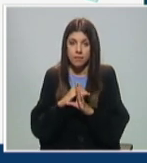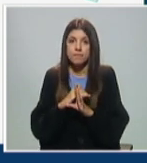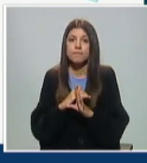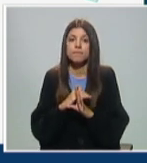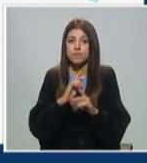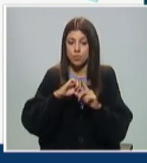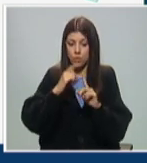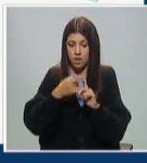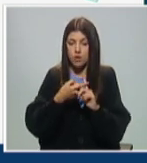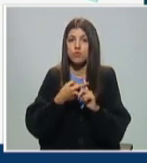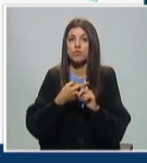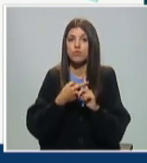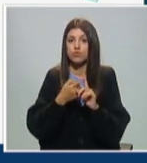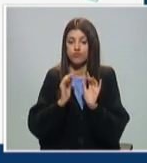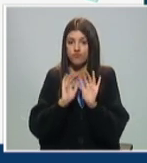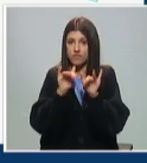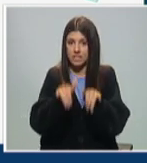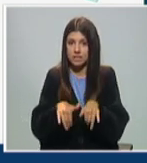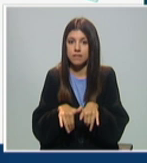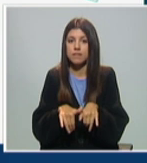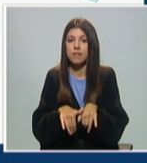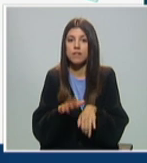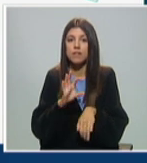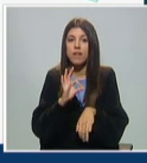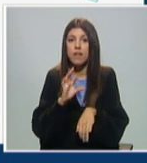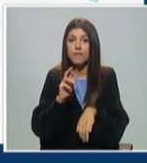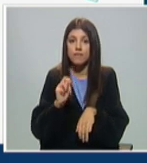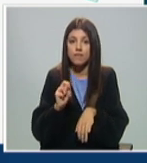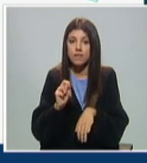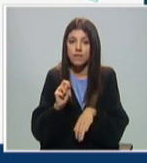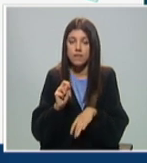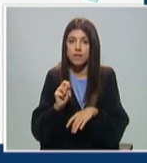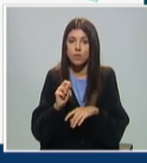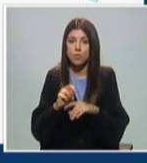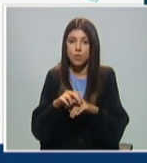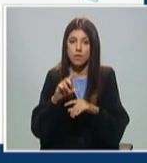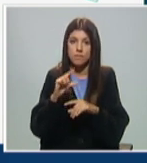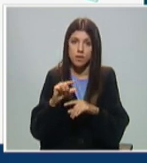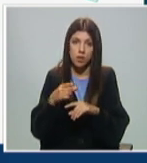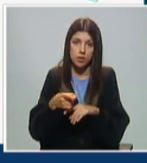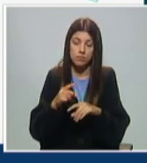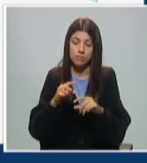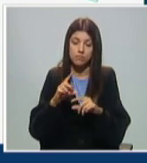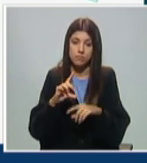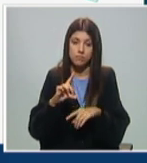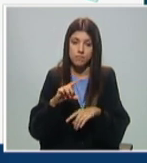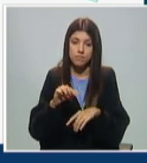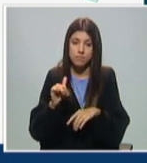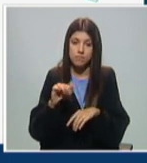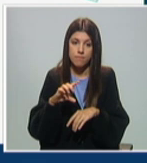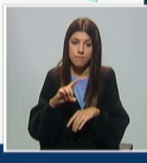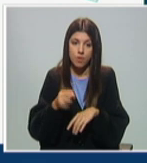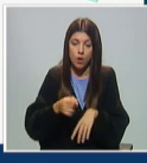que está, neste caso está em F3, for maior que 9,5, o aluno está